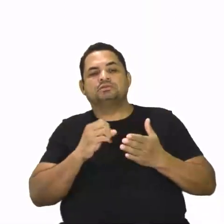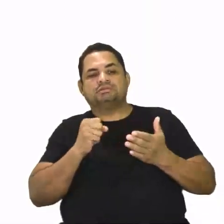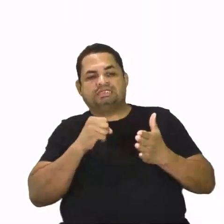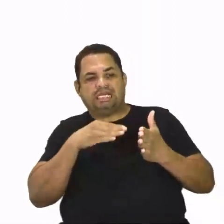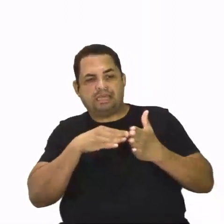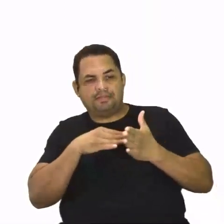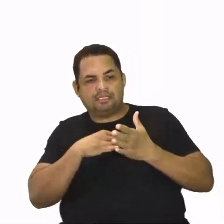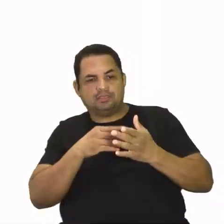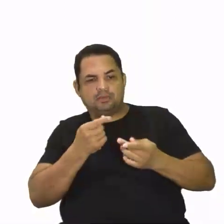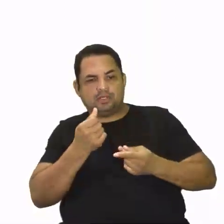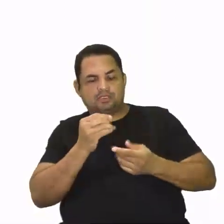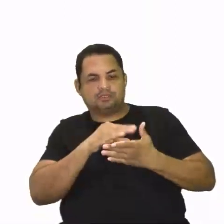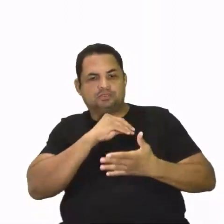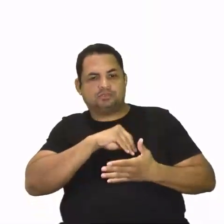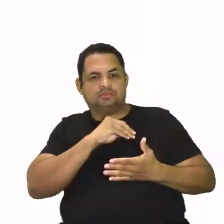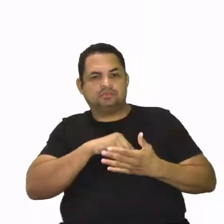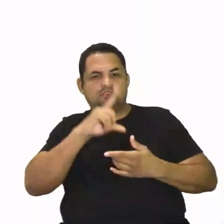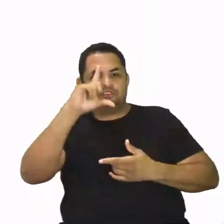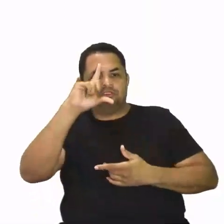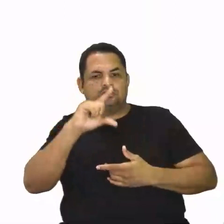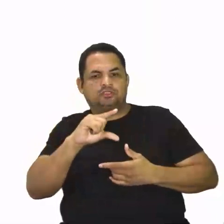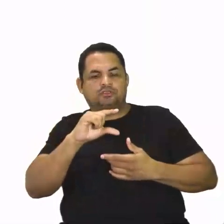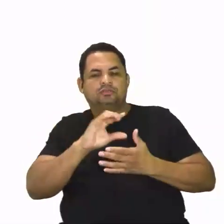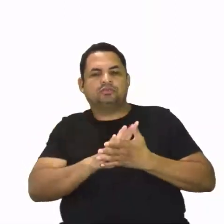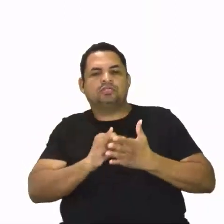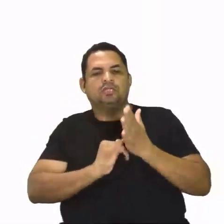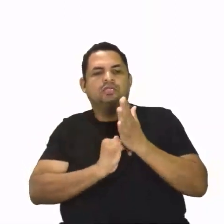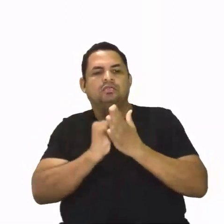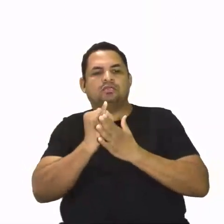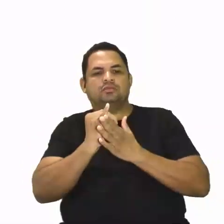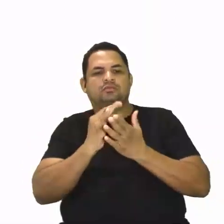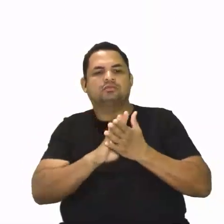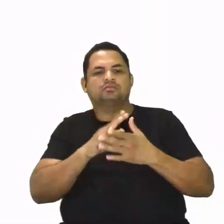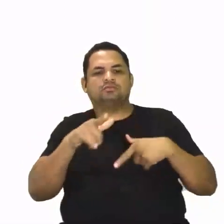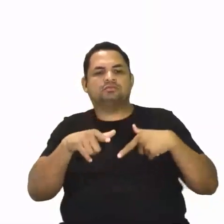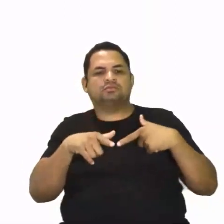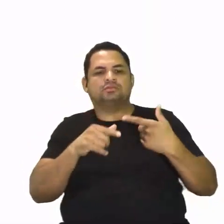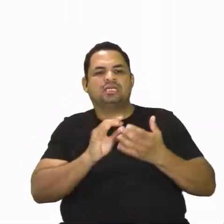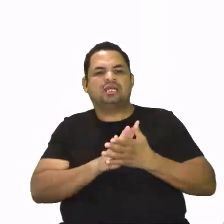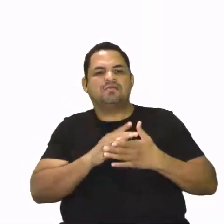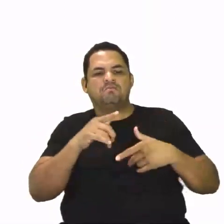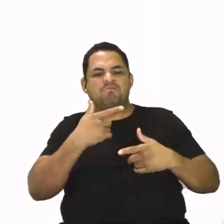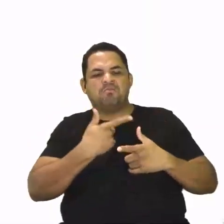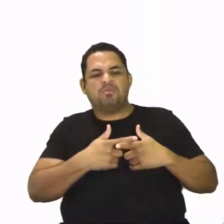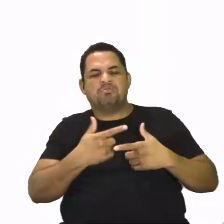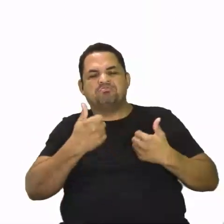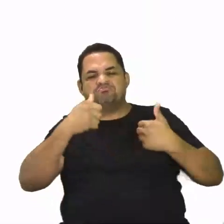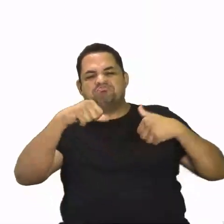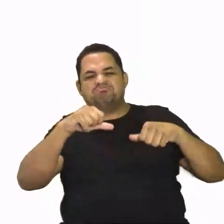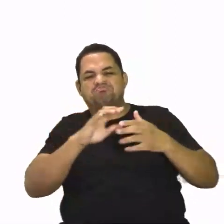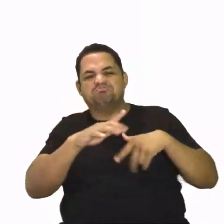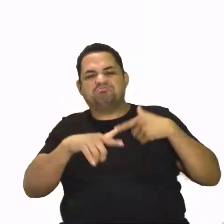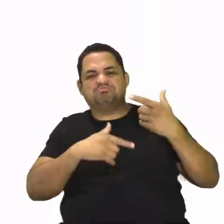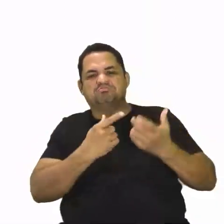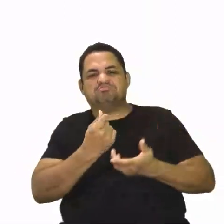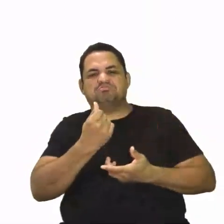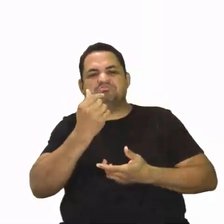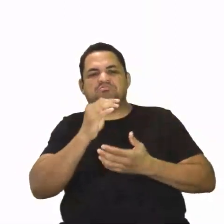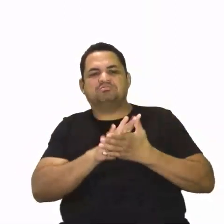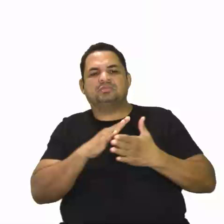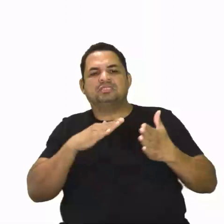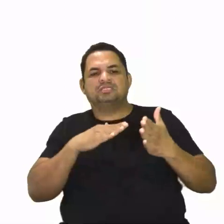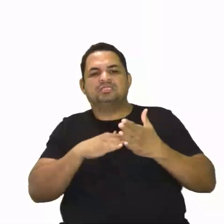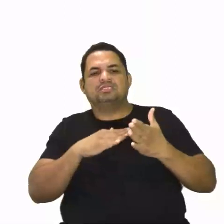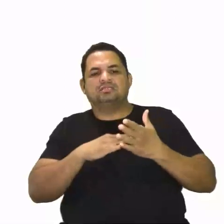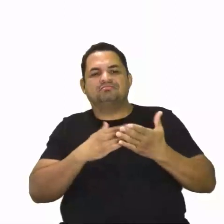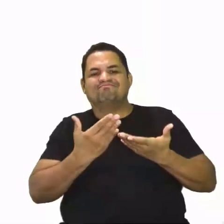reduzindo bruscamente a inflação, que penalizava os trabalhadores de baixo poder aquisitivo, por outro, foi